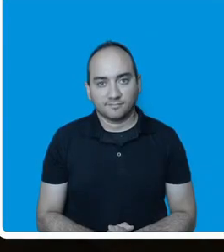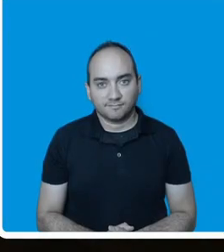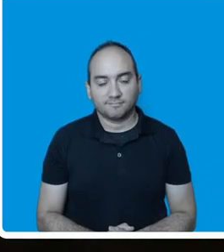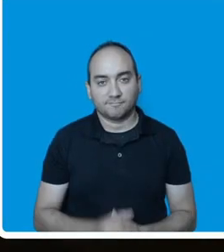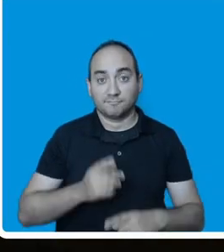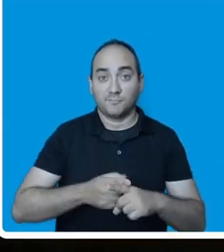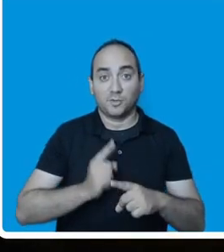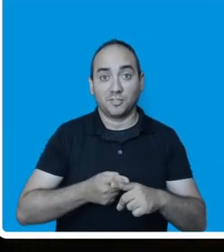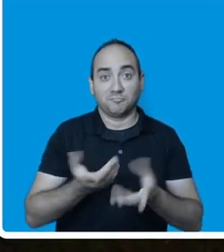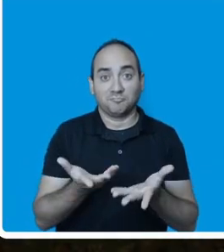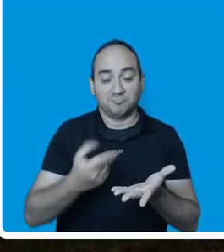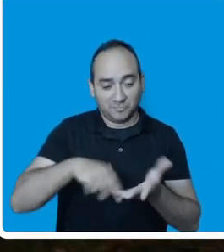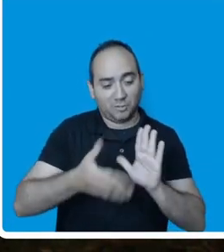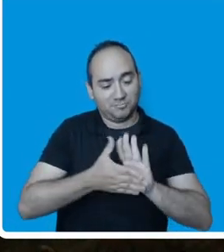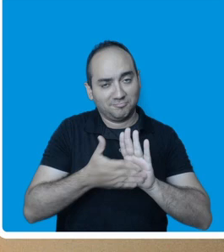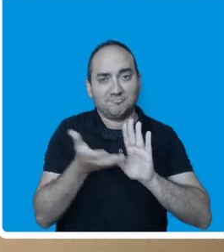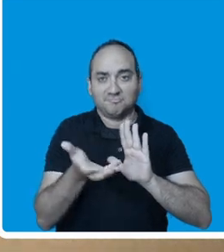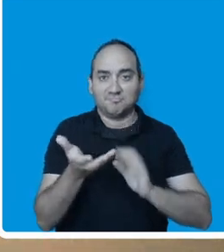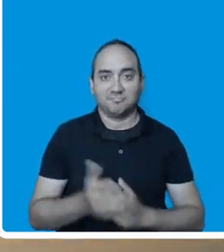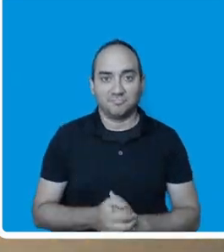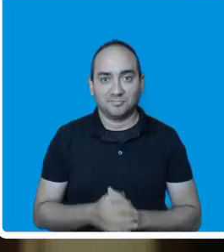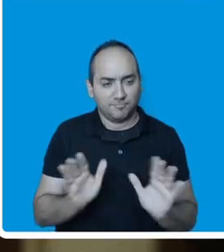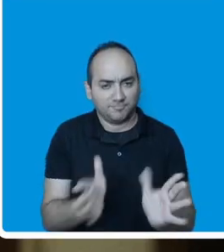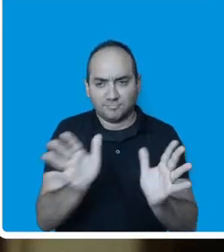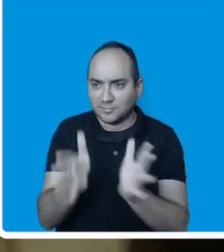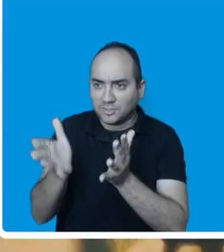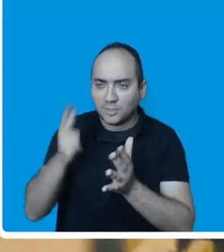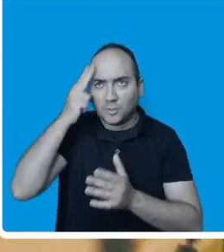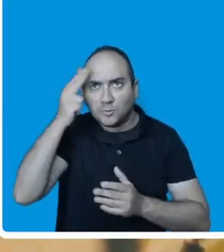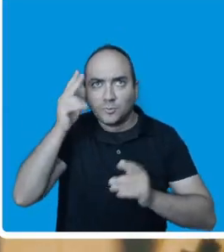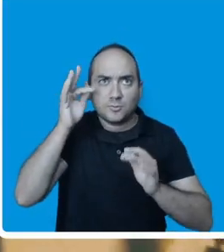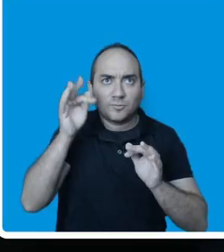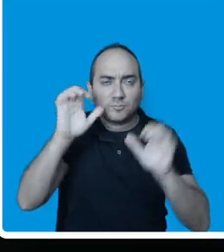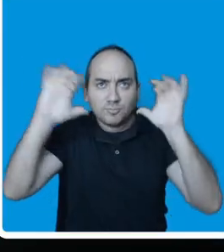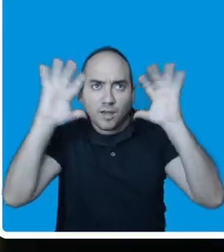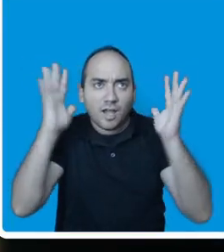Porque esse é o nosso propósito. Engajar sonhos.